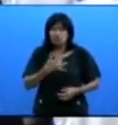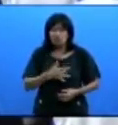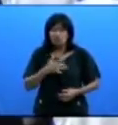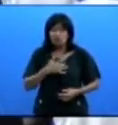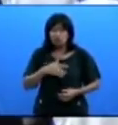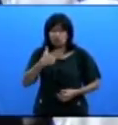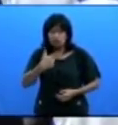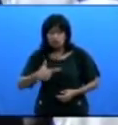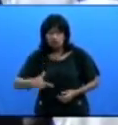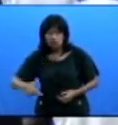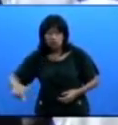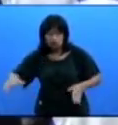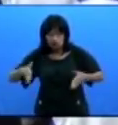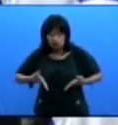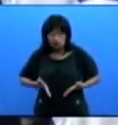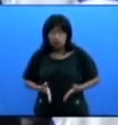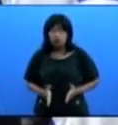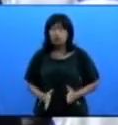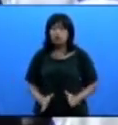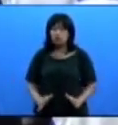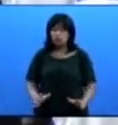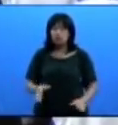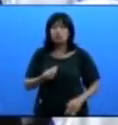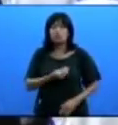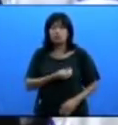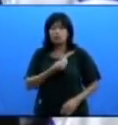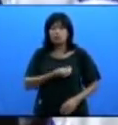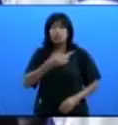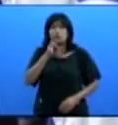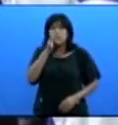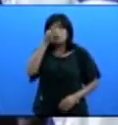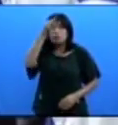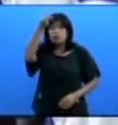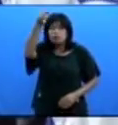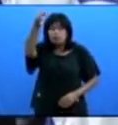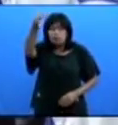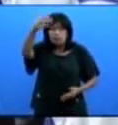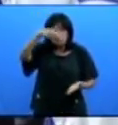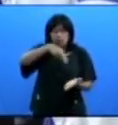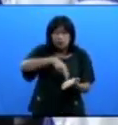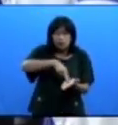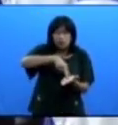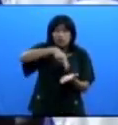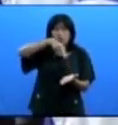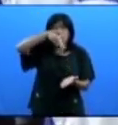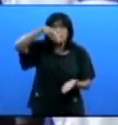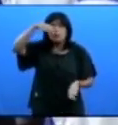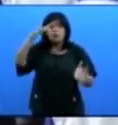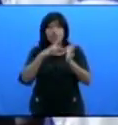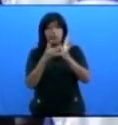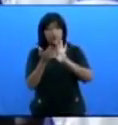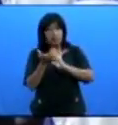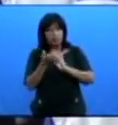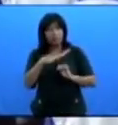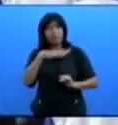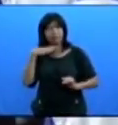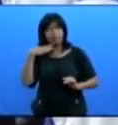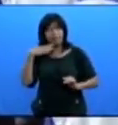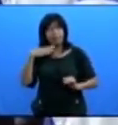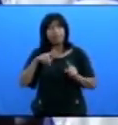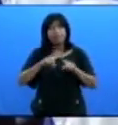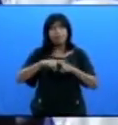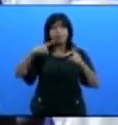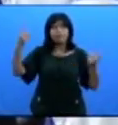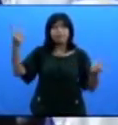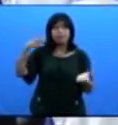novo para uma viva esperança pela ressurreição de Jesus Cristo dentre os mortos, para uma